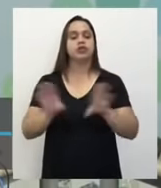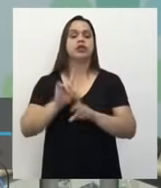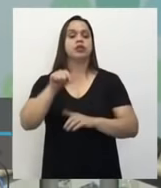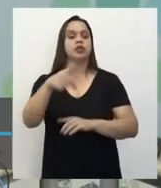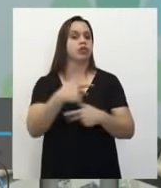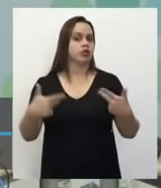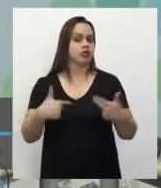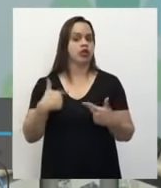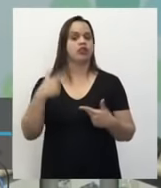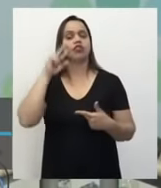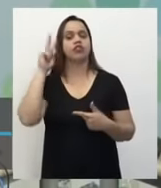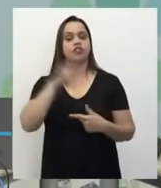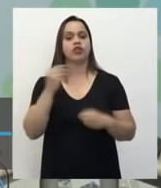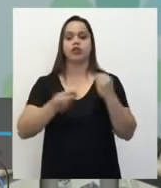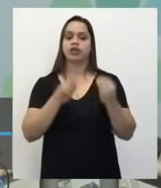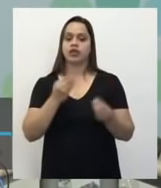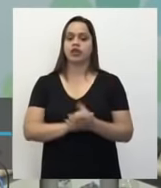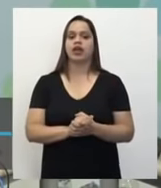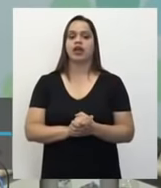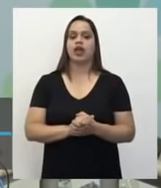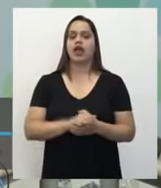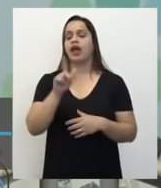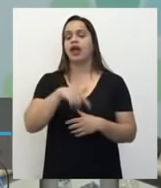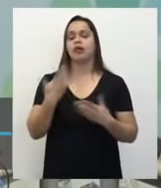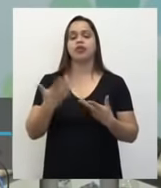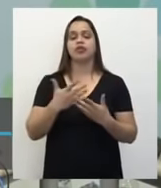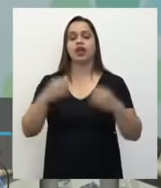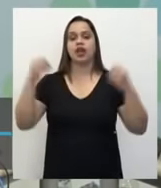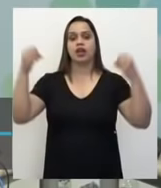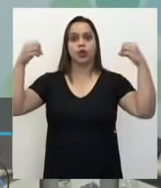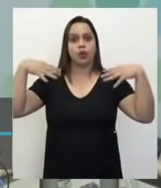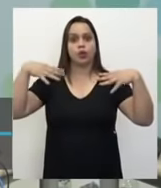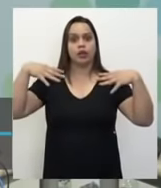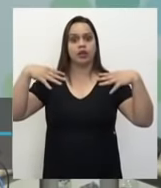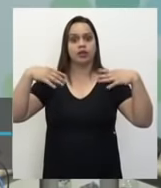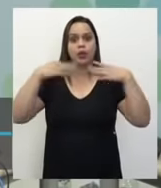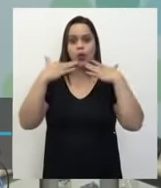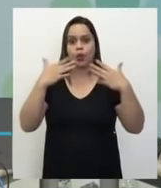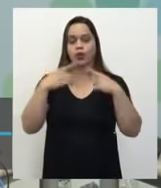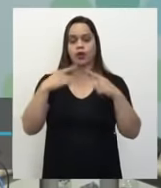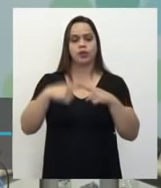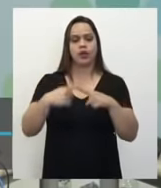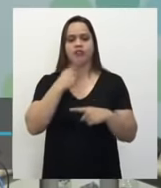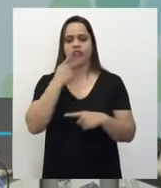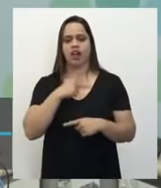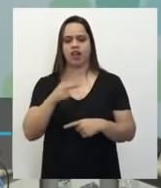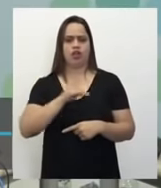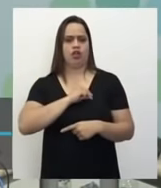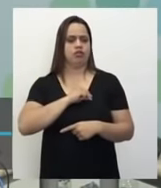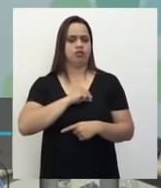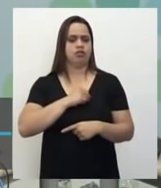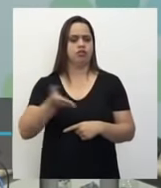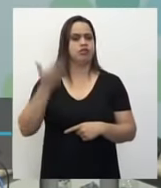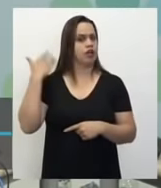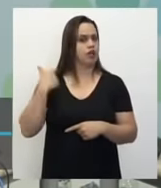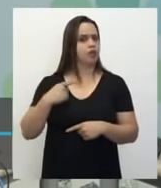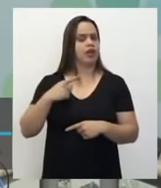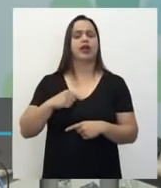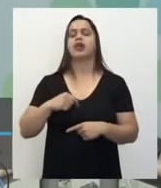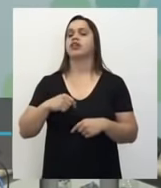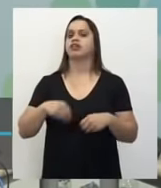brincando com essa ideia, é a questão da iluminação colorida. Pessoal, nossa, né? Como se gastava antigamente esse bando de lâmpada colorida. Na verdade, gente,